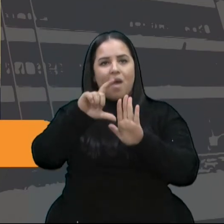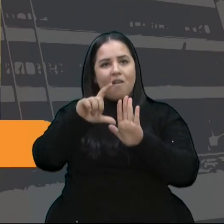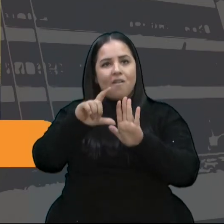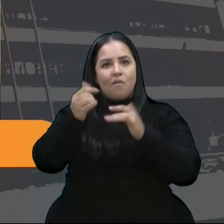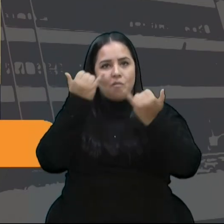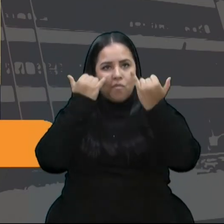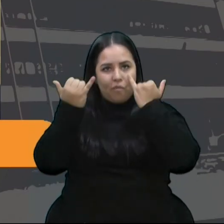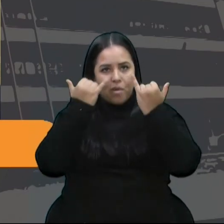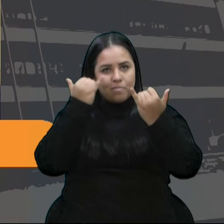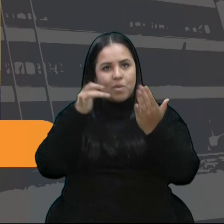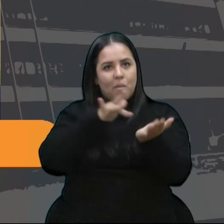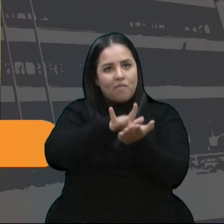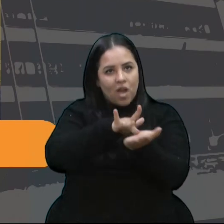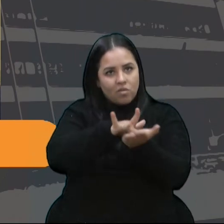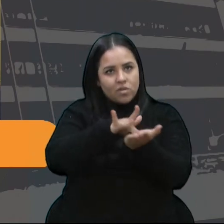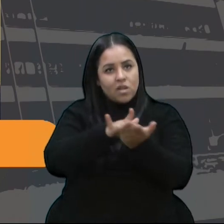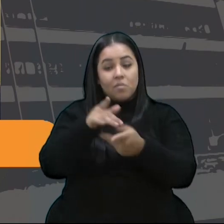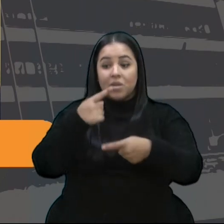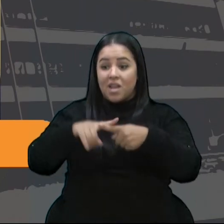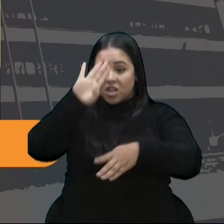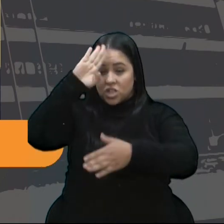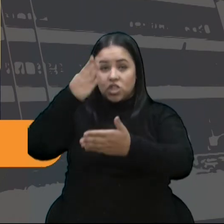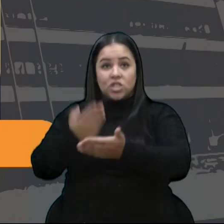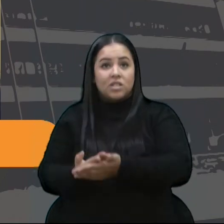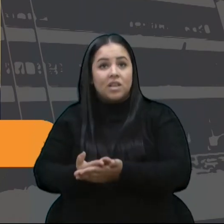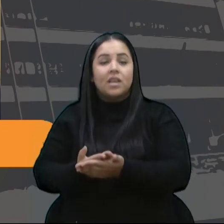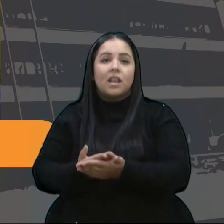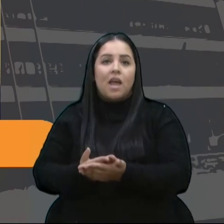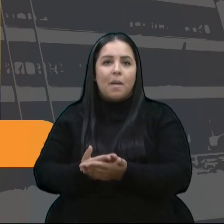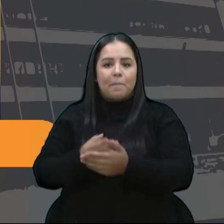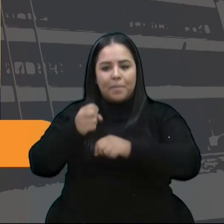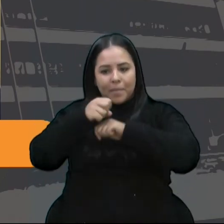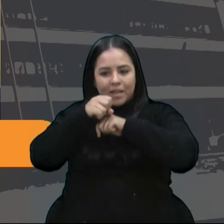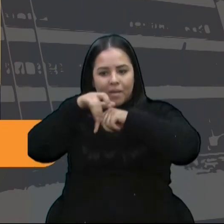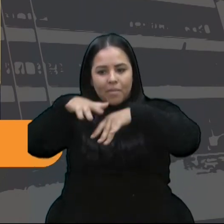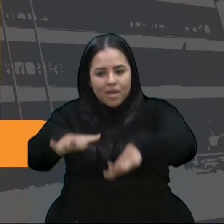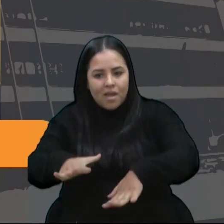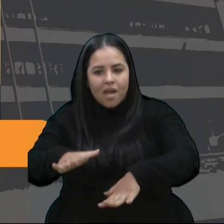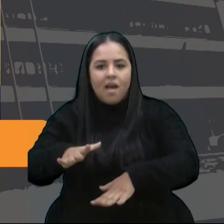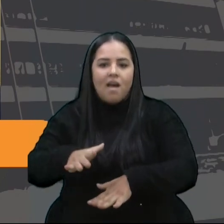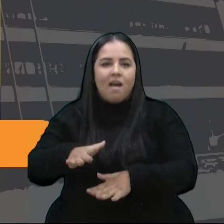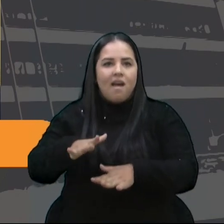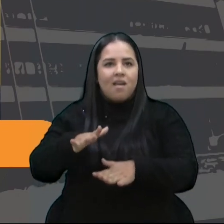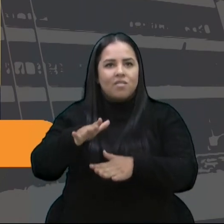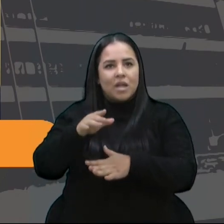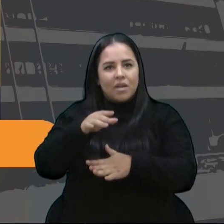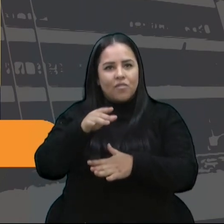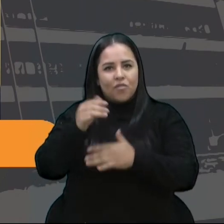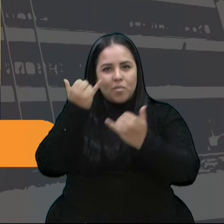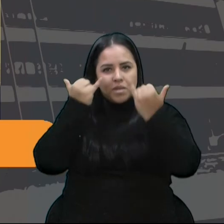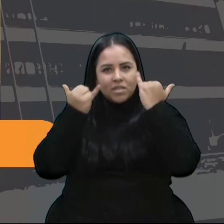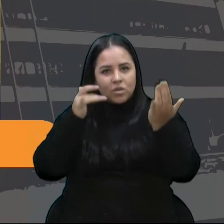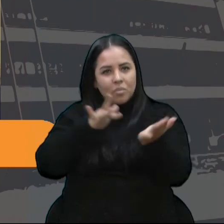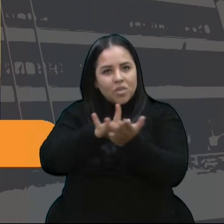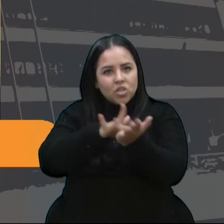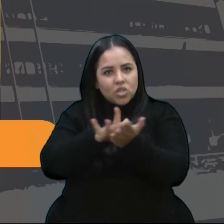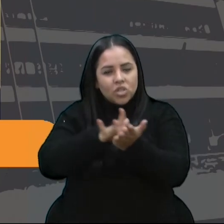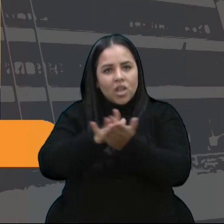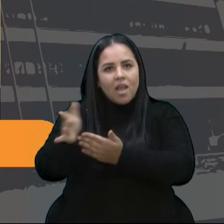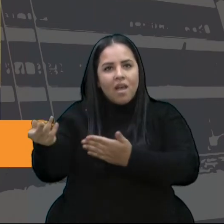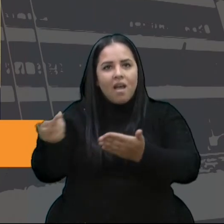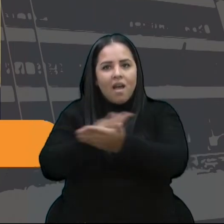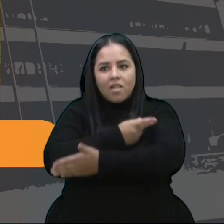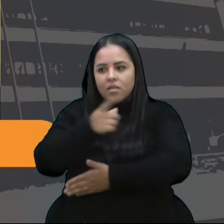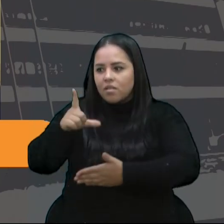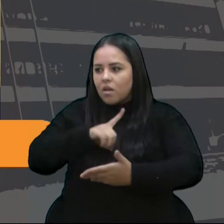pandemia as fake news acabaram vencendo uma batalha, entre aspas, mas quem venceu e quem vai vencer a